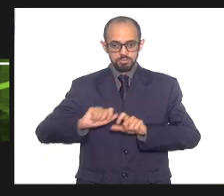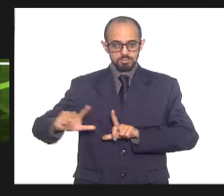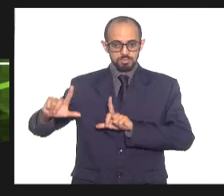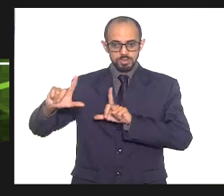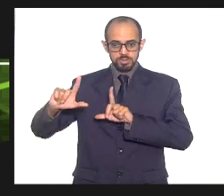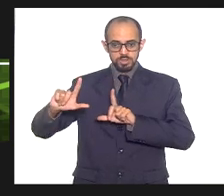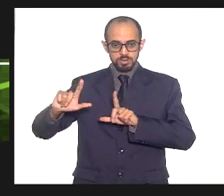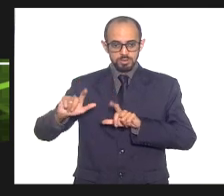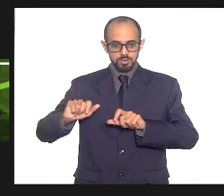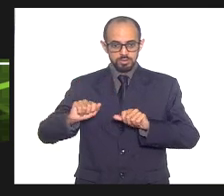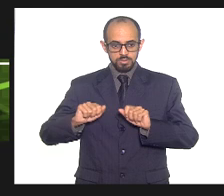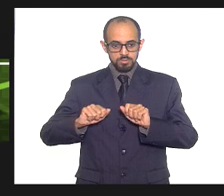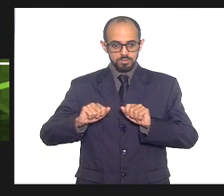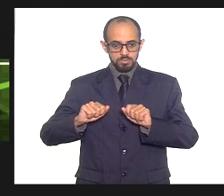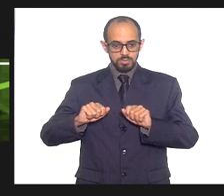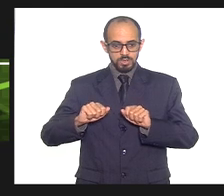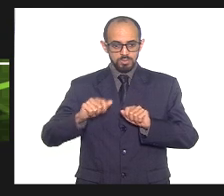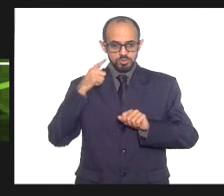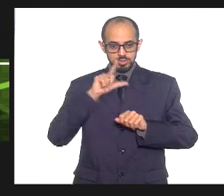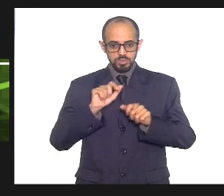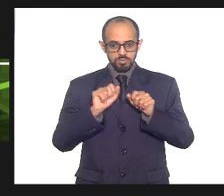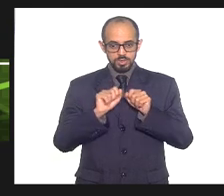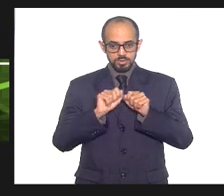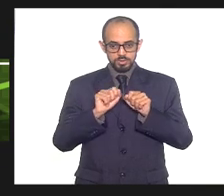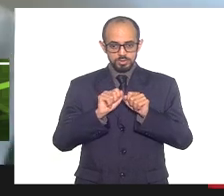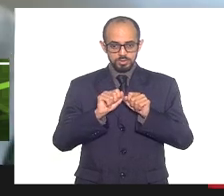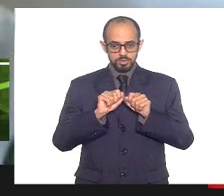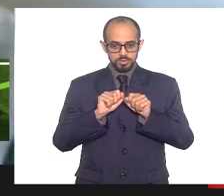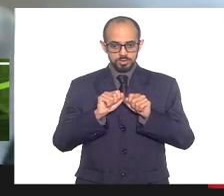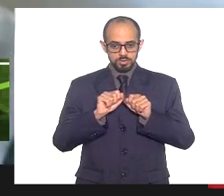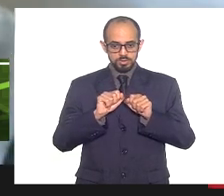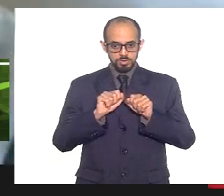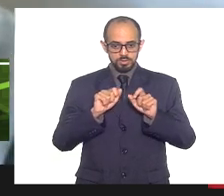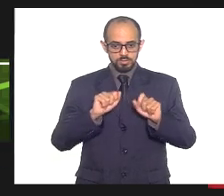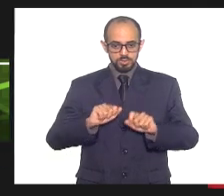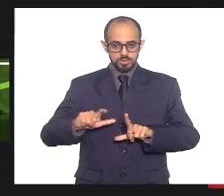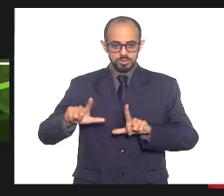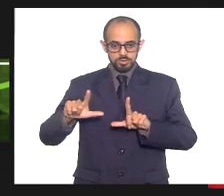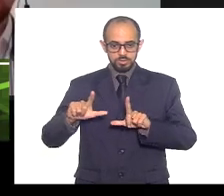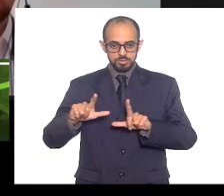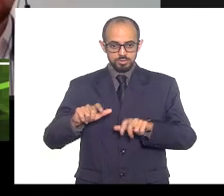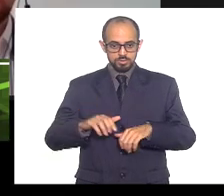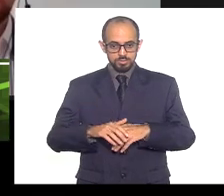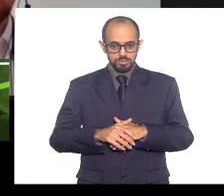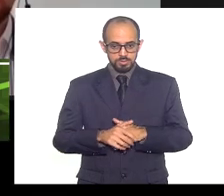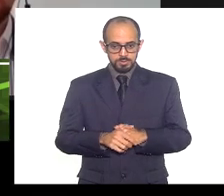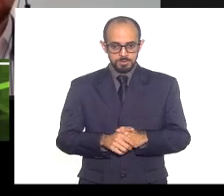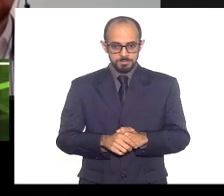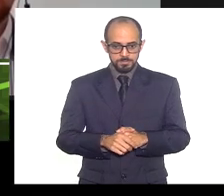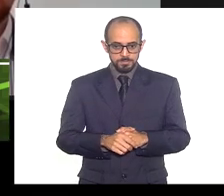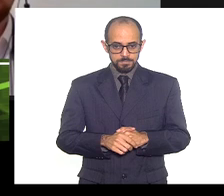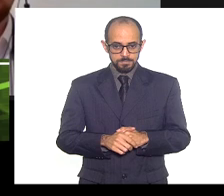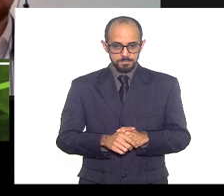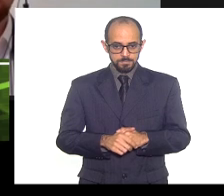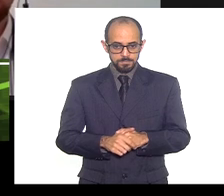para que a apresentação dela possa girar também para o nosso...